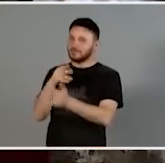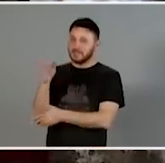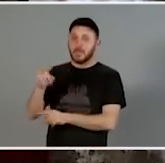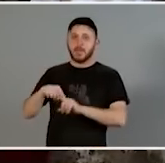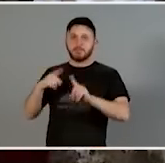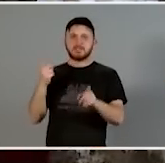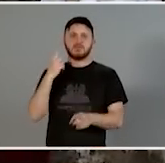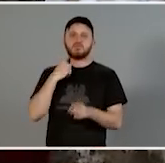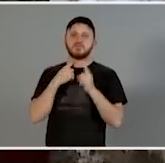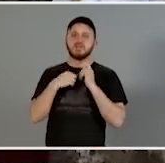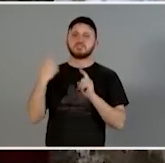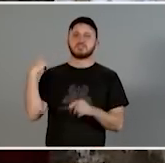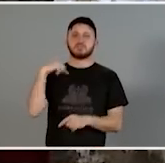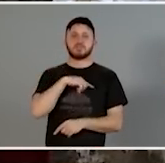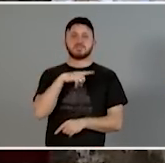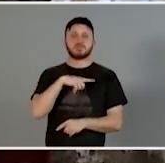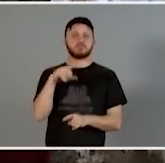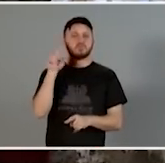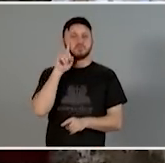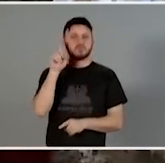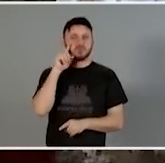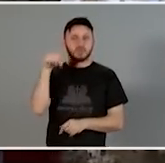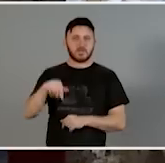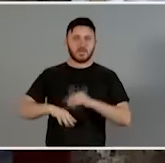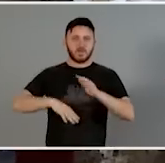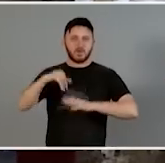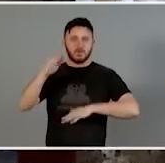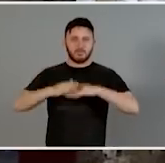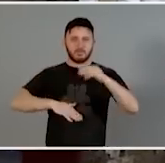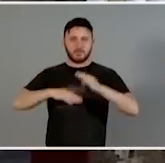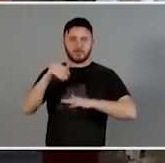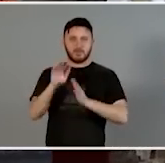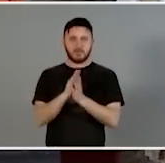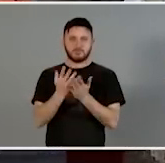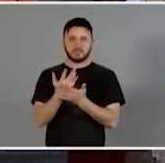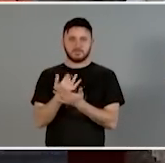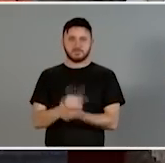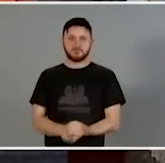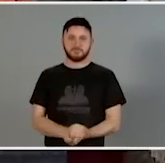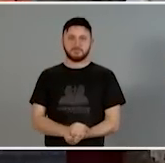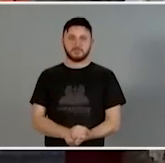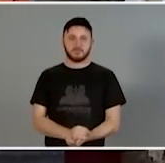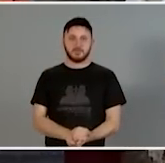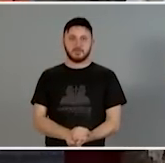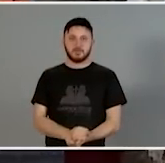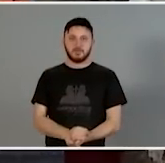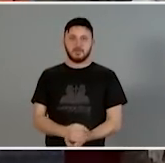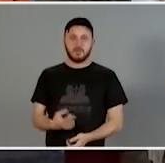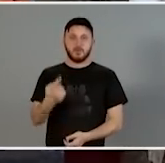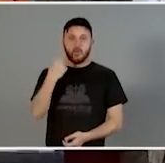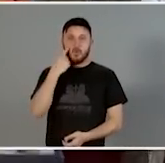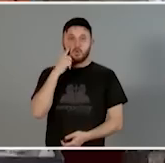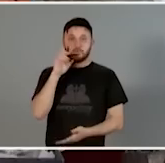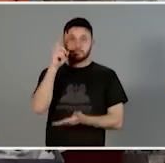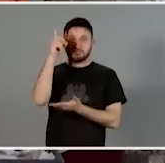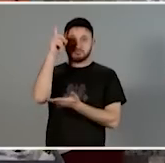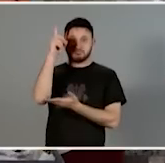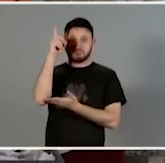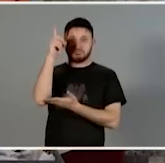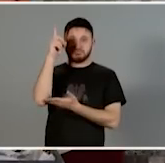temos todos os dias na obra evangelizar. Irmão, eu falei que a quem prega aqui tem um problema. Olha o que está em cima, no